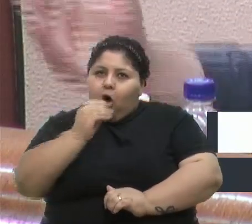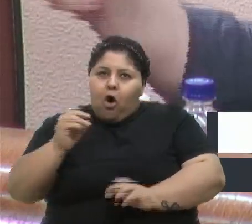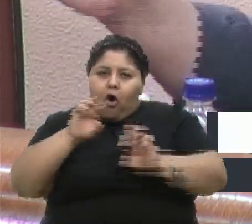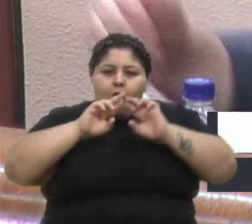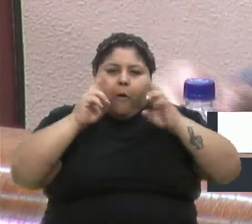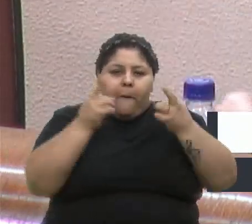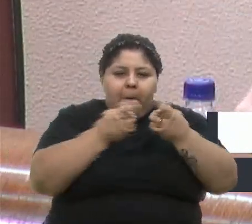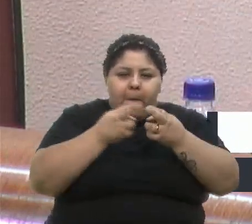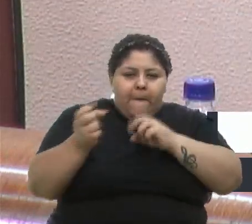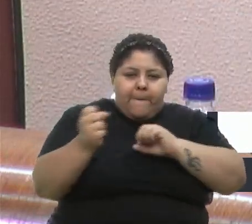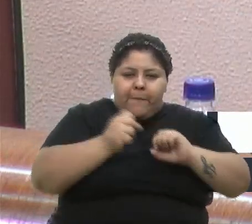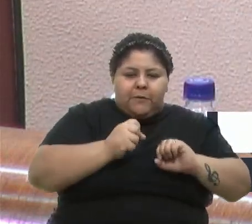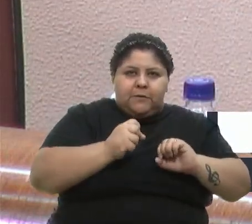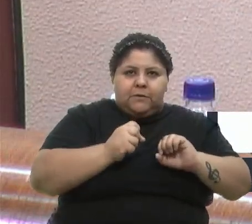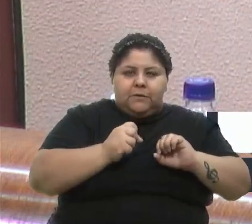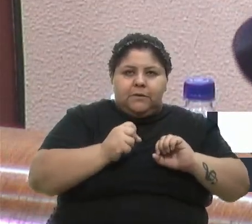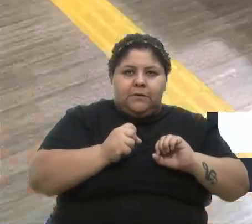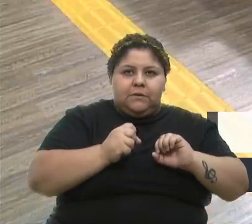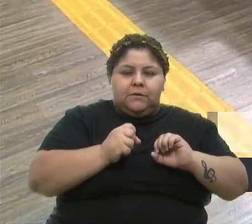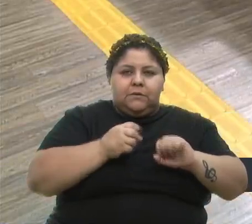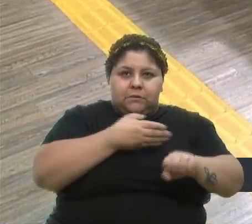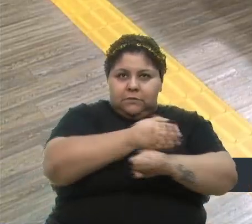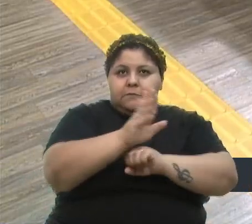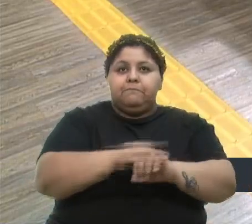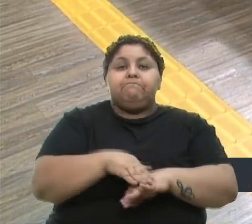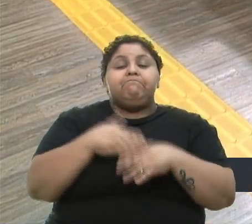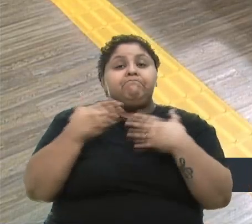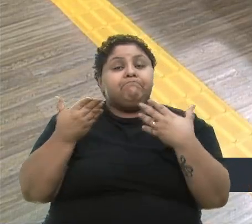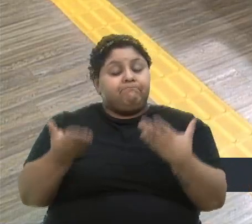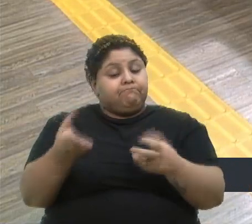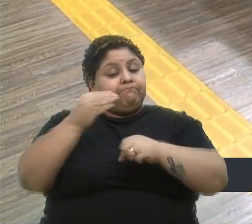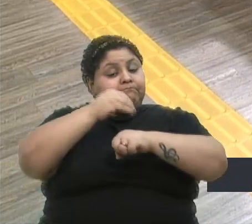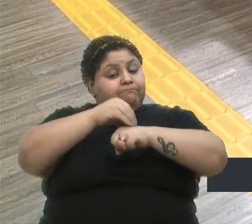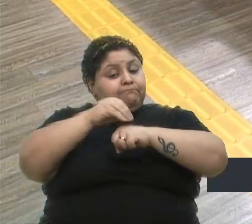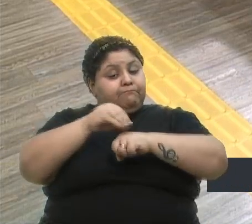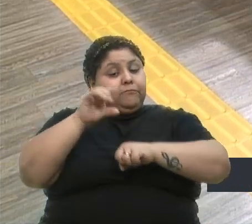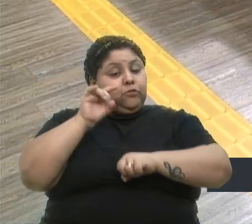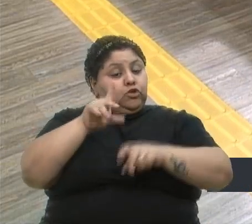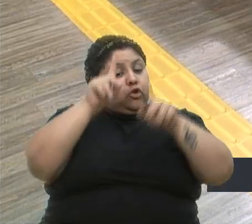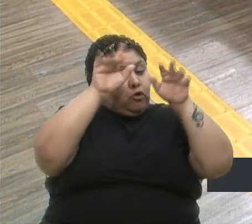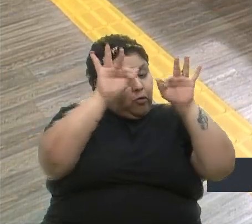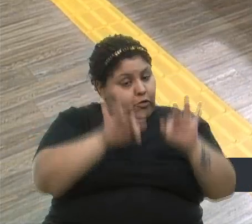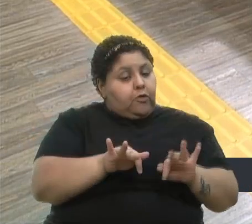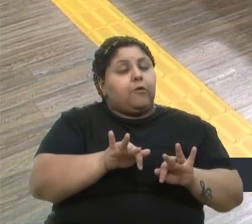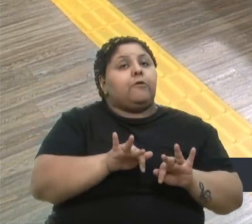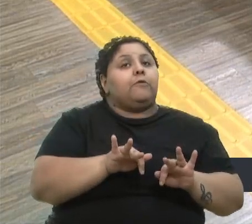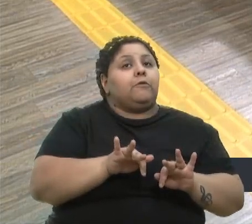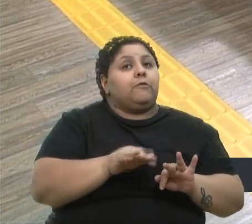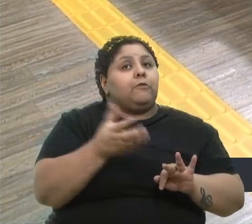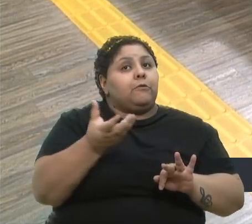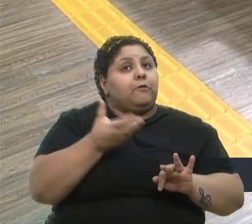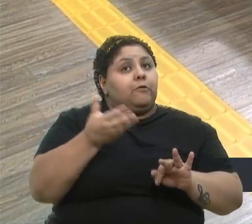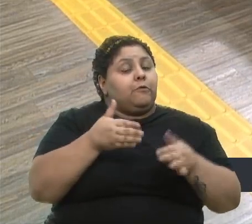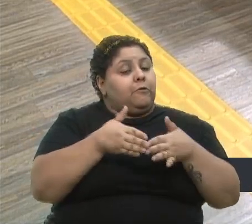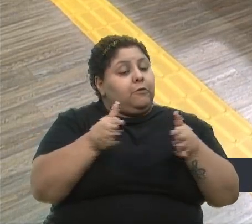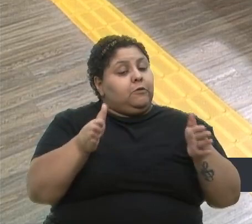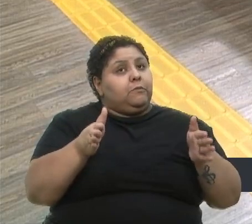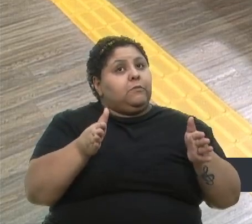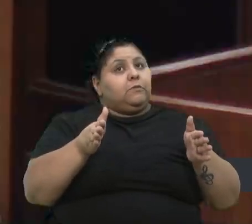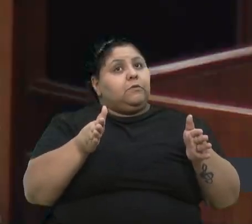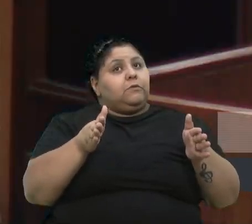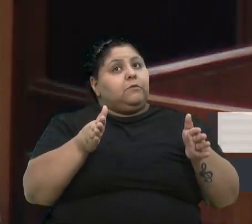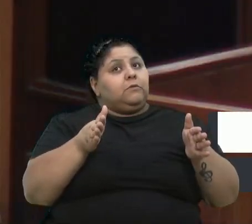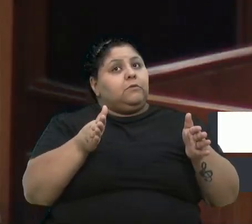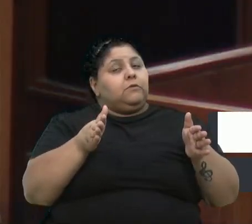vamos poder participar. Obrigado pela Obrigado. Então, eu sugiro, só para encerrar, porque eu quero também deixar Declaração espaço... de líder da bancada do PT. Quero